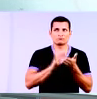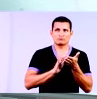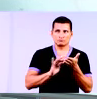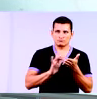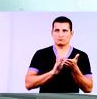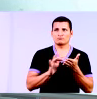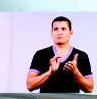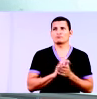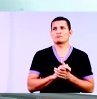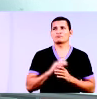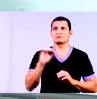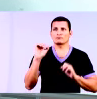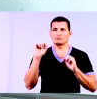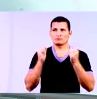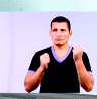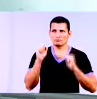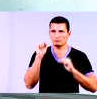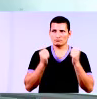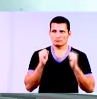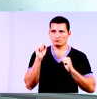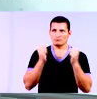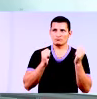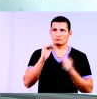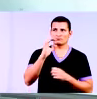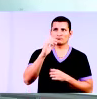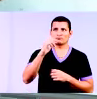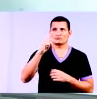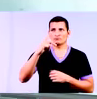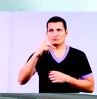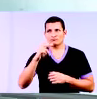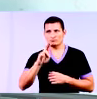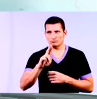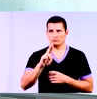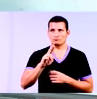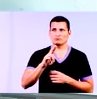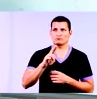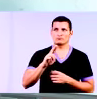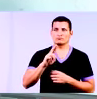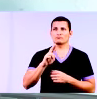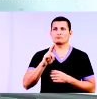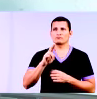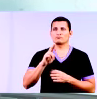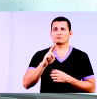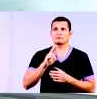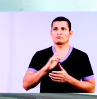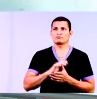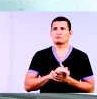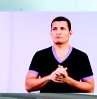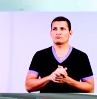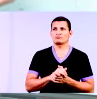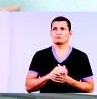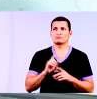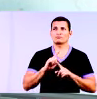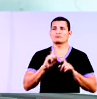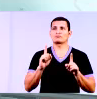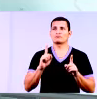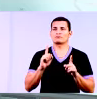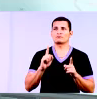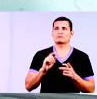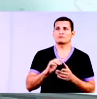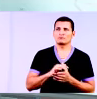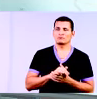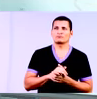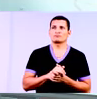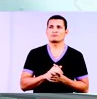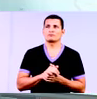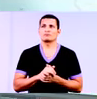fabricantes de processadores, que são os líderes no mercado de desktops, notebooks, não são os líderes no mercado de